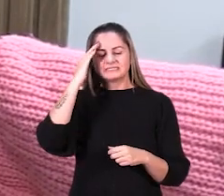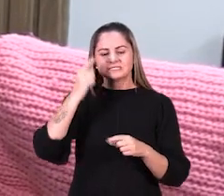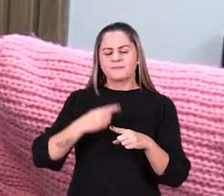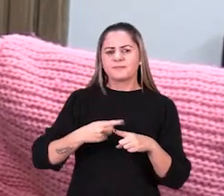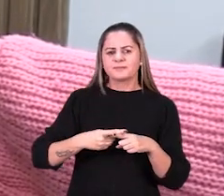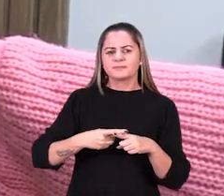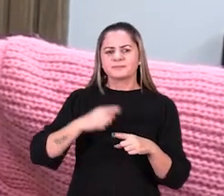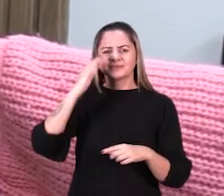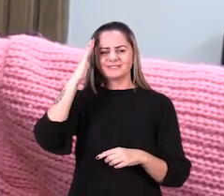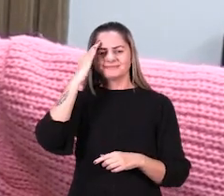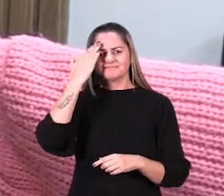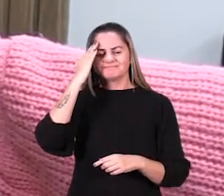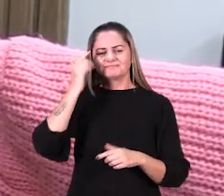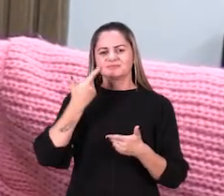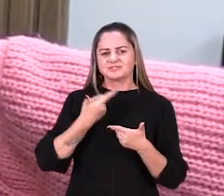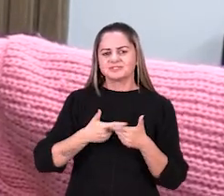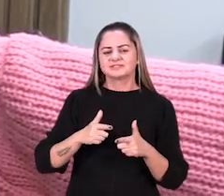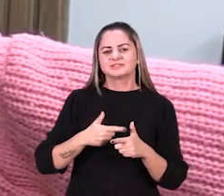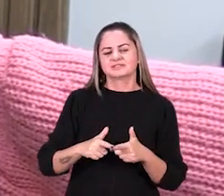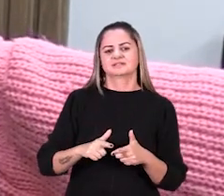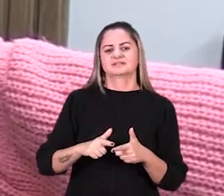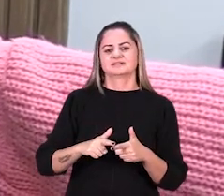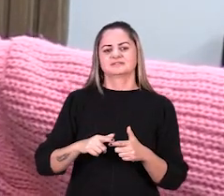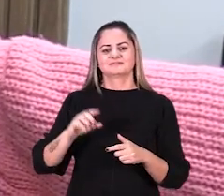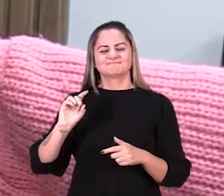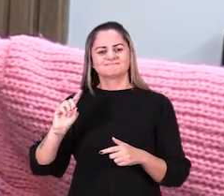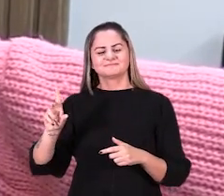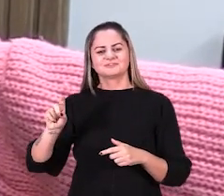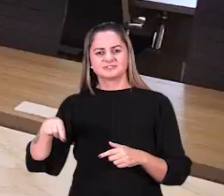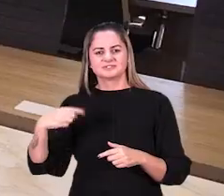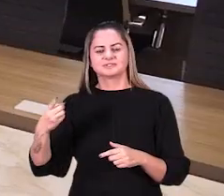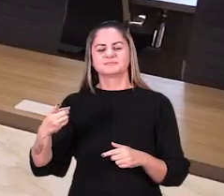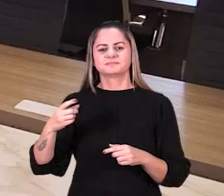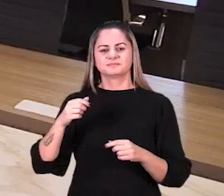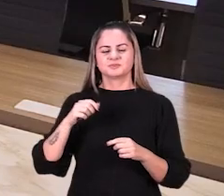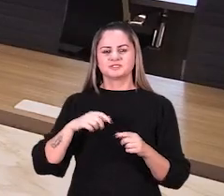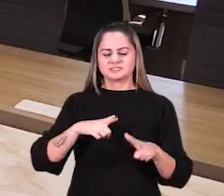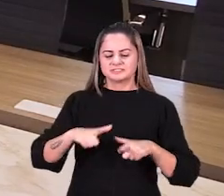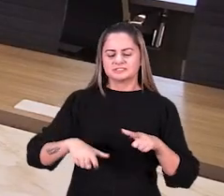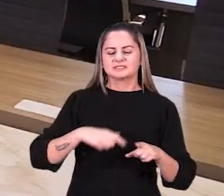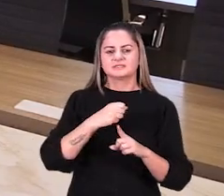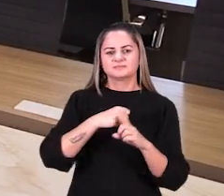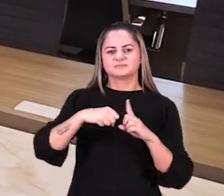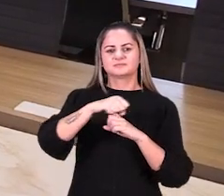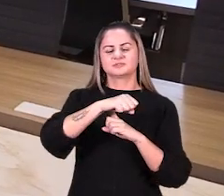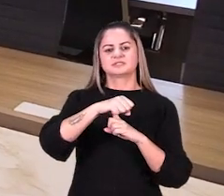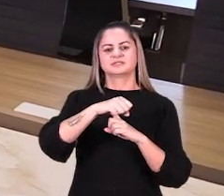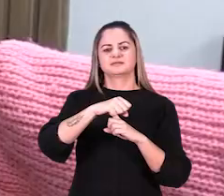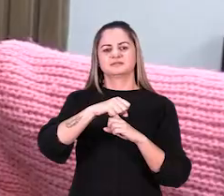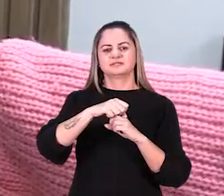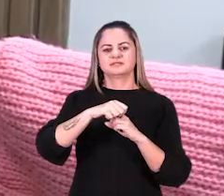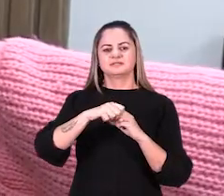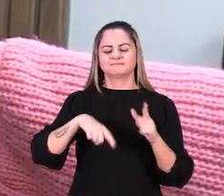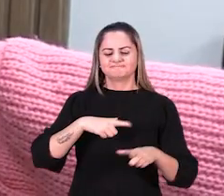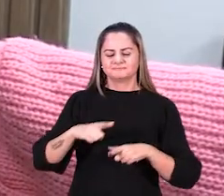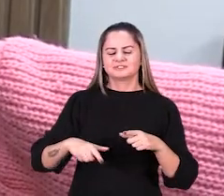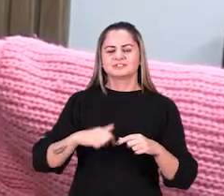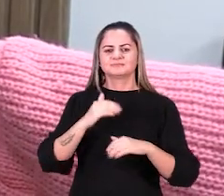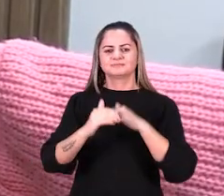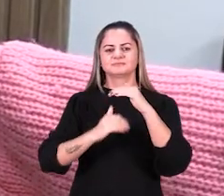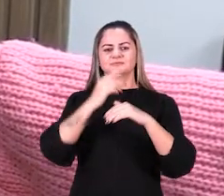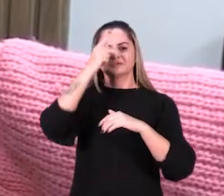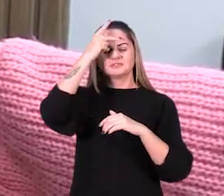acontecendo isso, né? E a gente tem que entender a essência disso, a causa, para a gente poder fazer um trabalho social, um trabalho